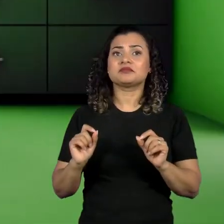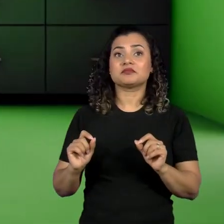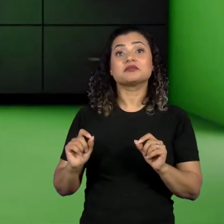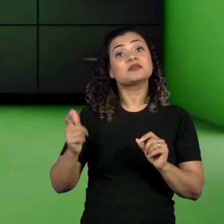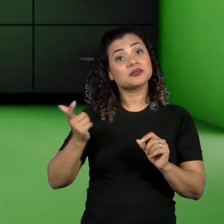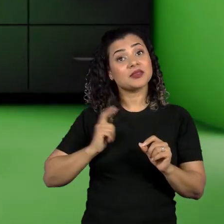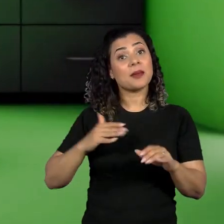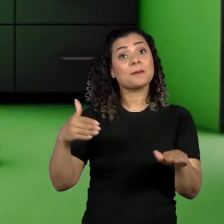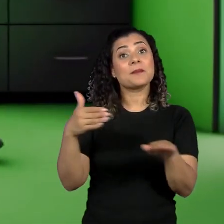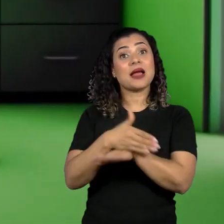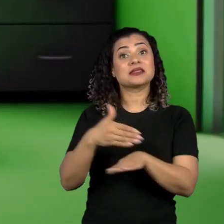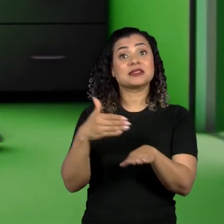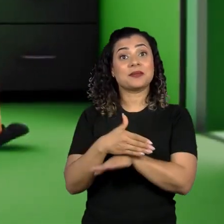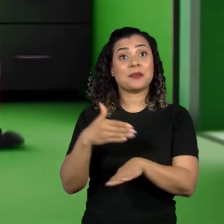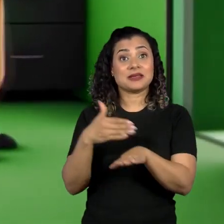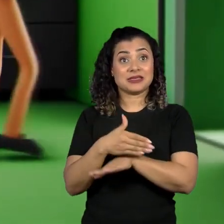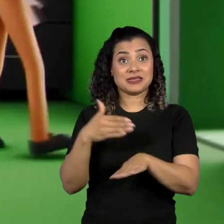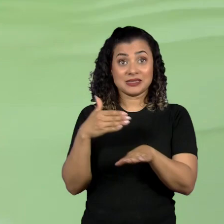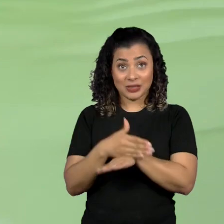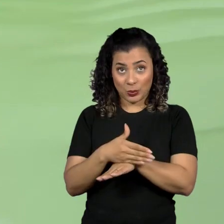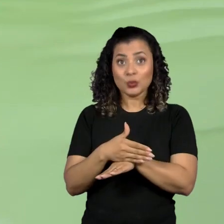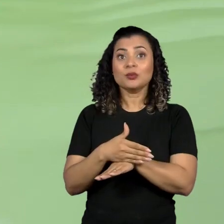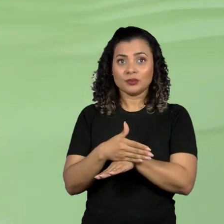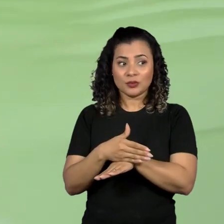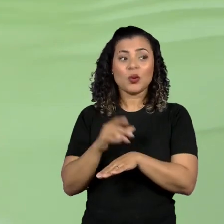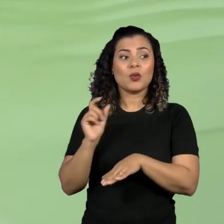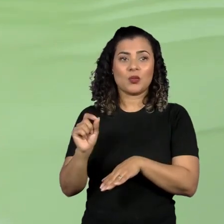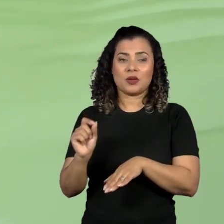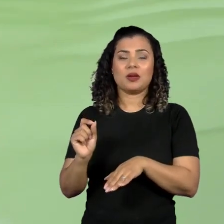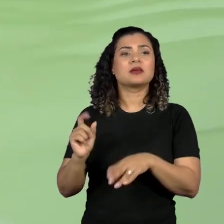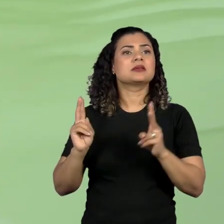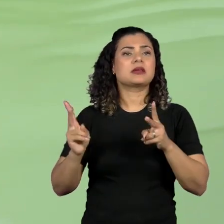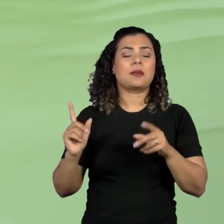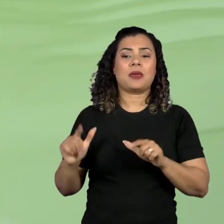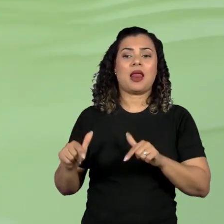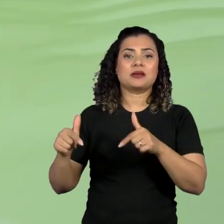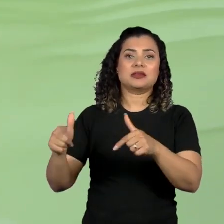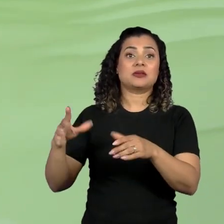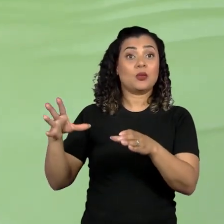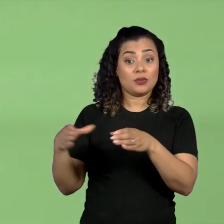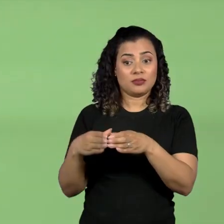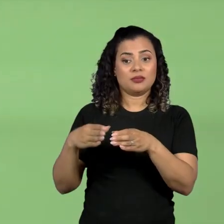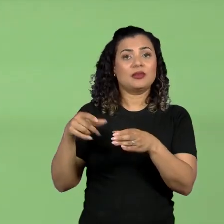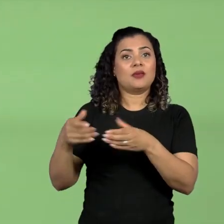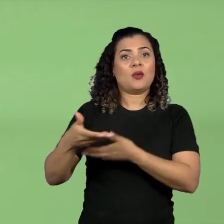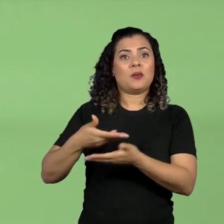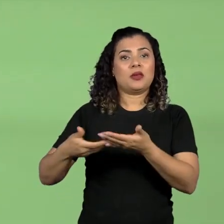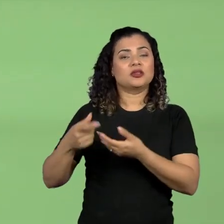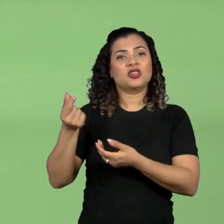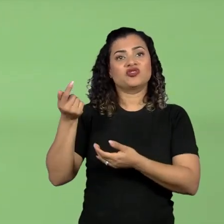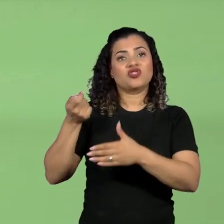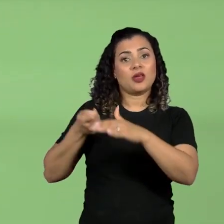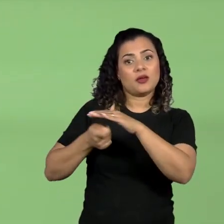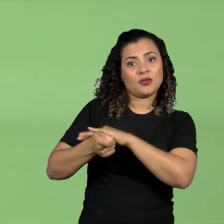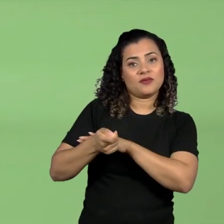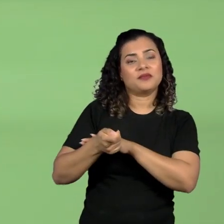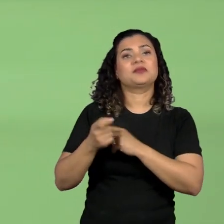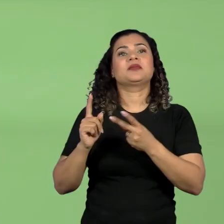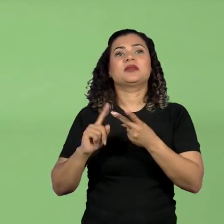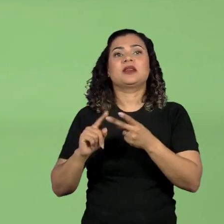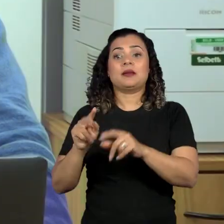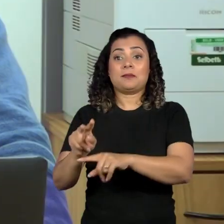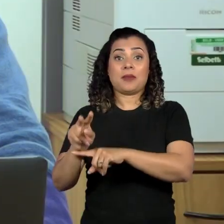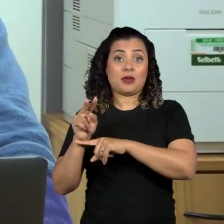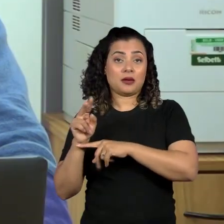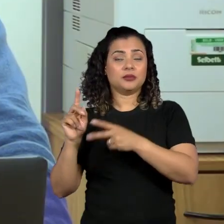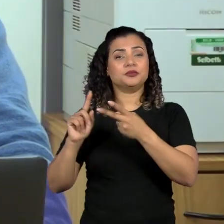a participação em todas as operações que ele faz dentro da cooperativa, sejam de investimentos, de